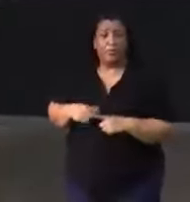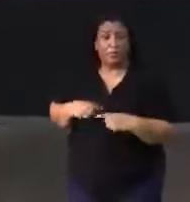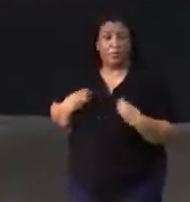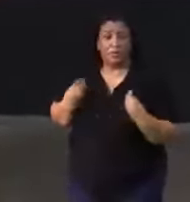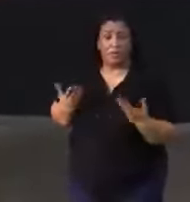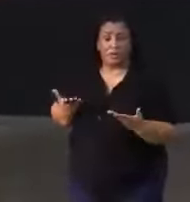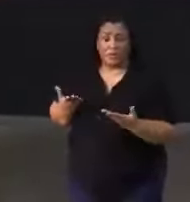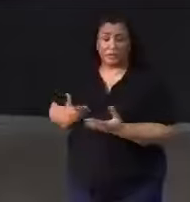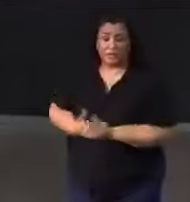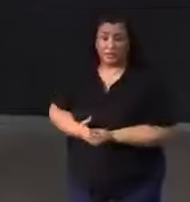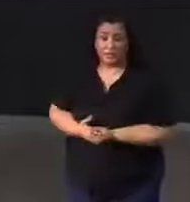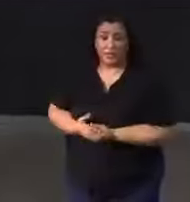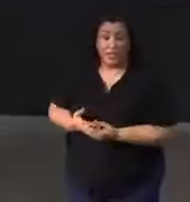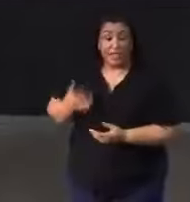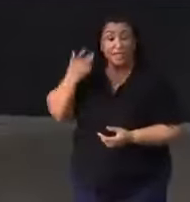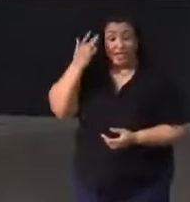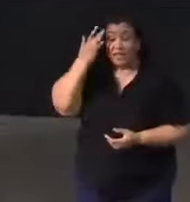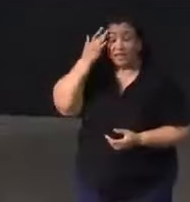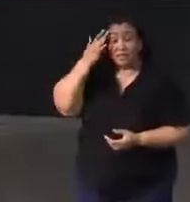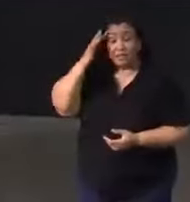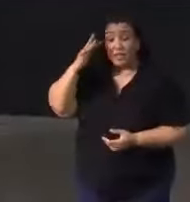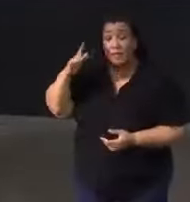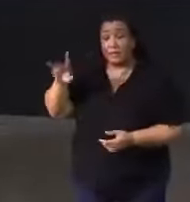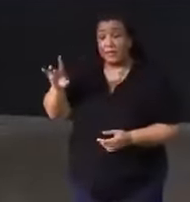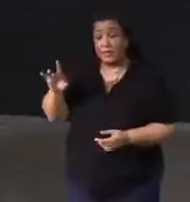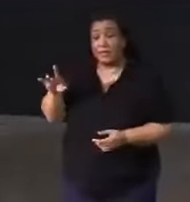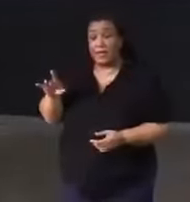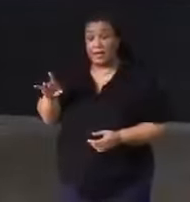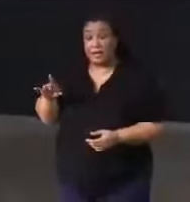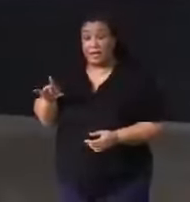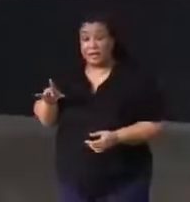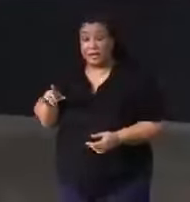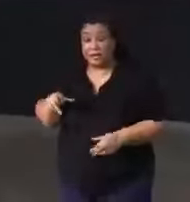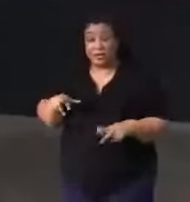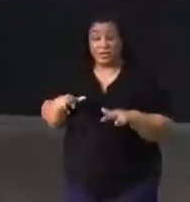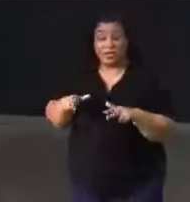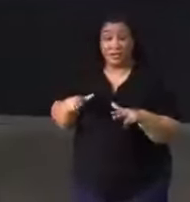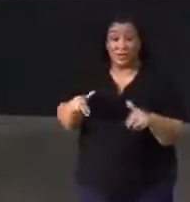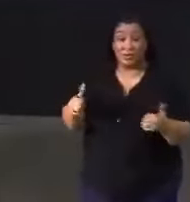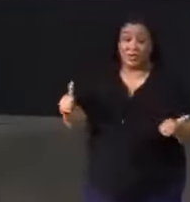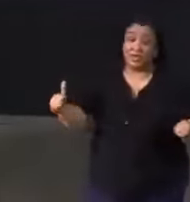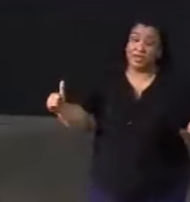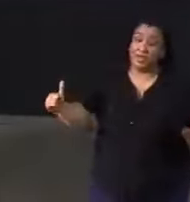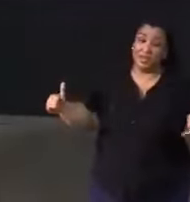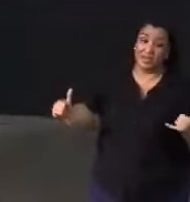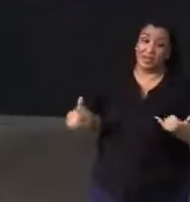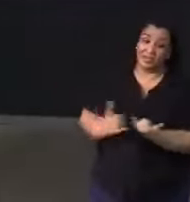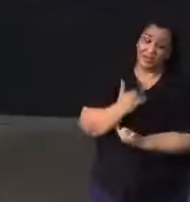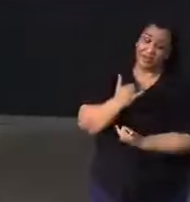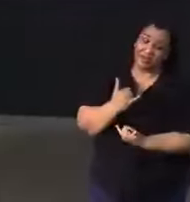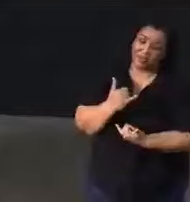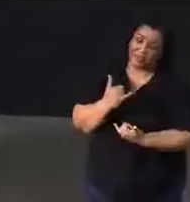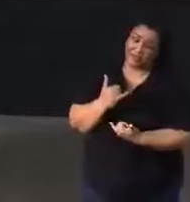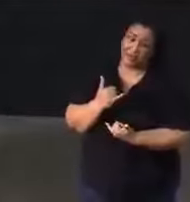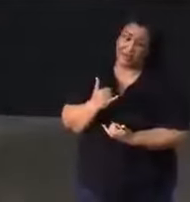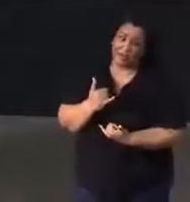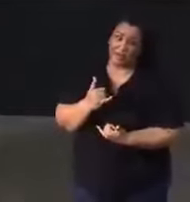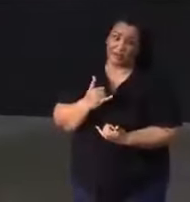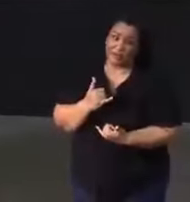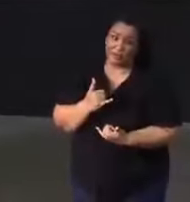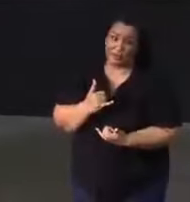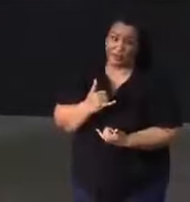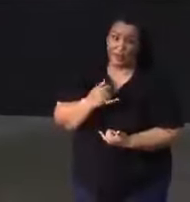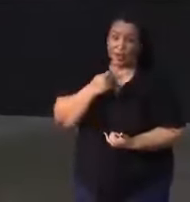ele não sabia que seu pai havia sido engodado. Seus irmãos pegaram as vestes de José,